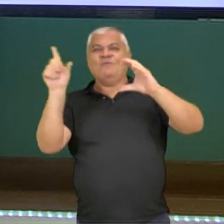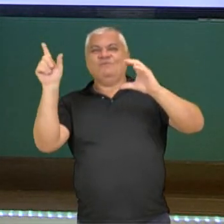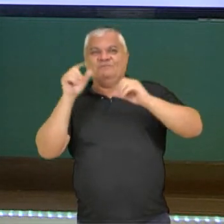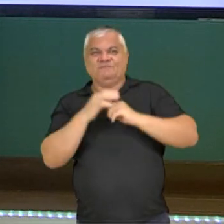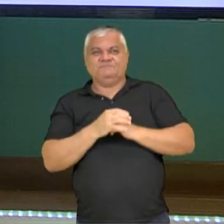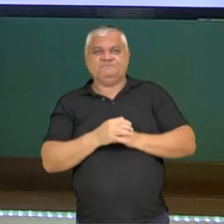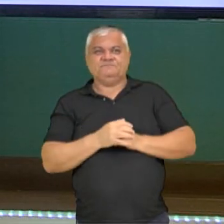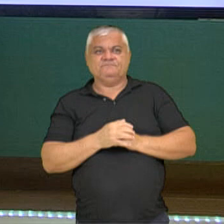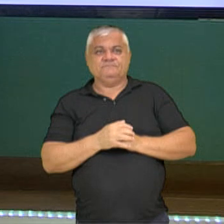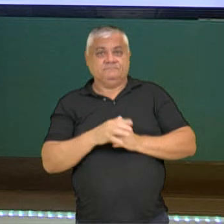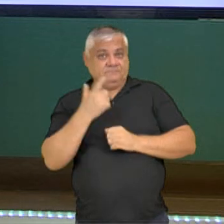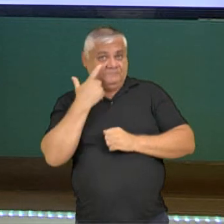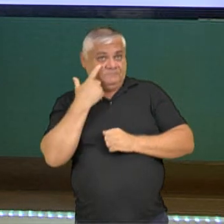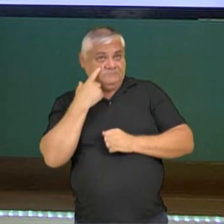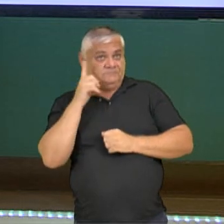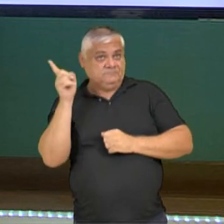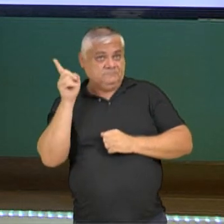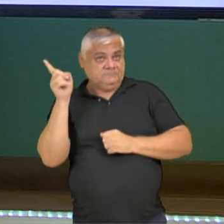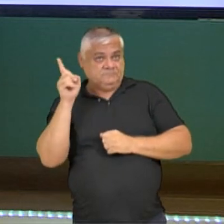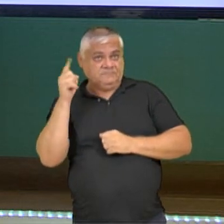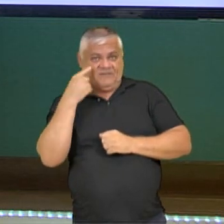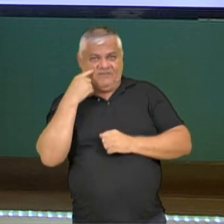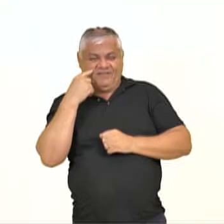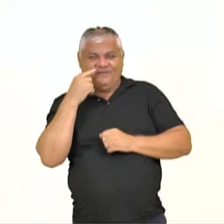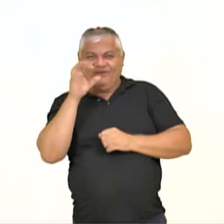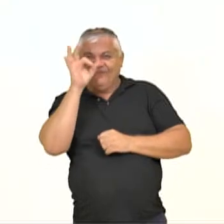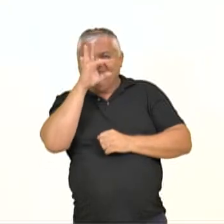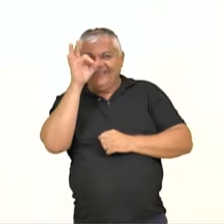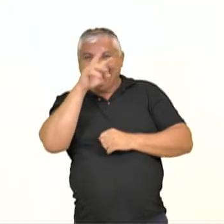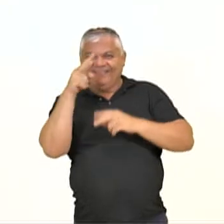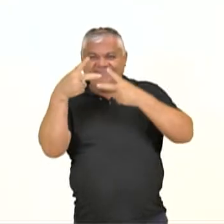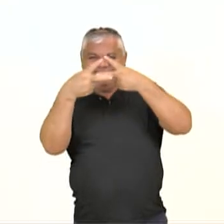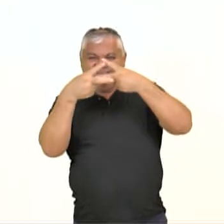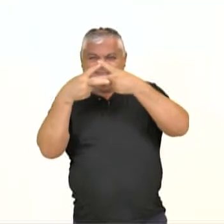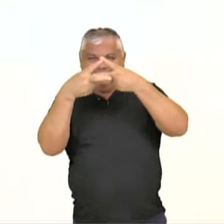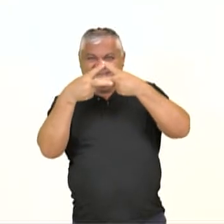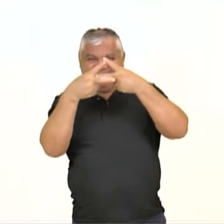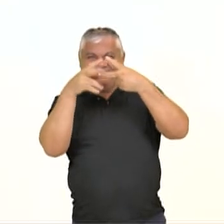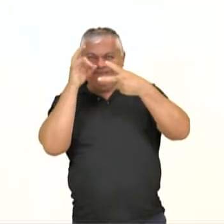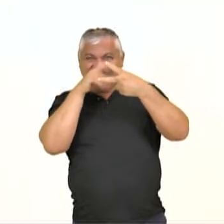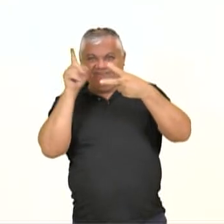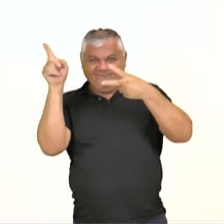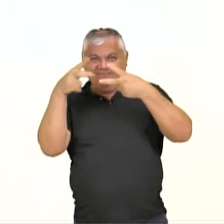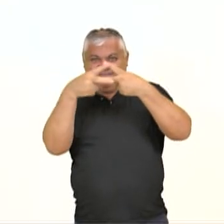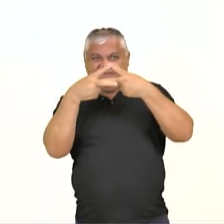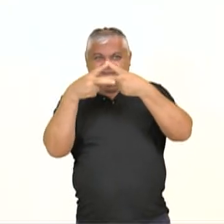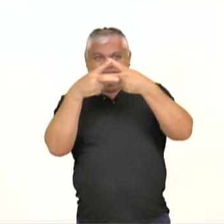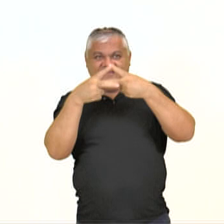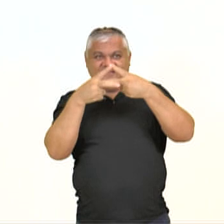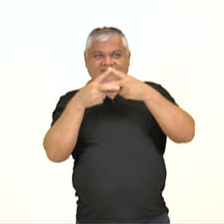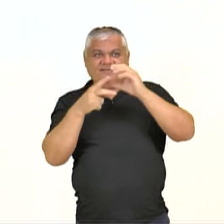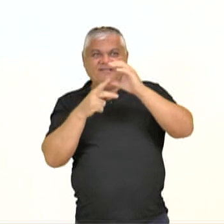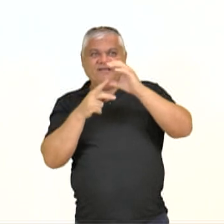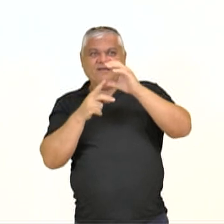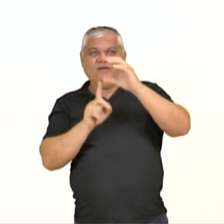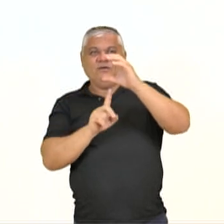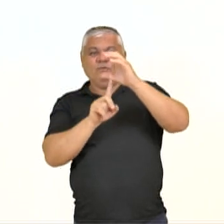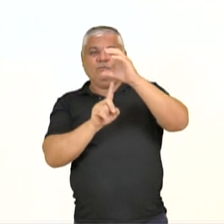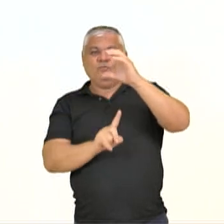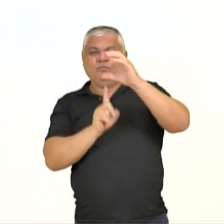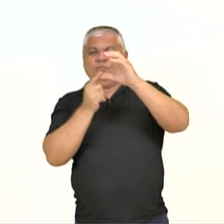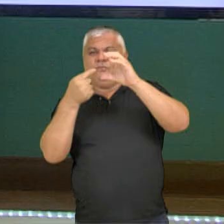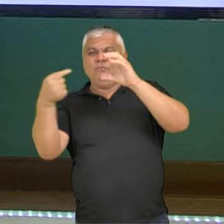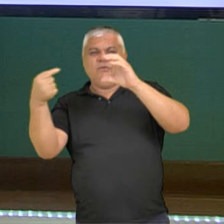carbonos. Observe este carboninho aqui, pintado de verde. Ele está ligado a 1, 2,